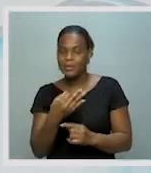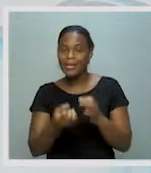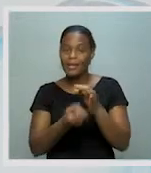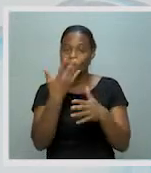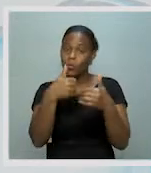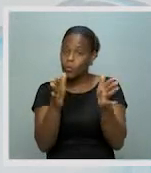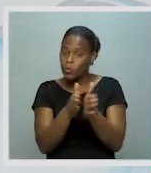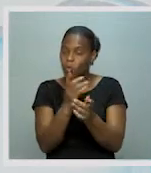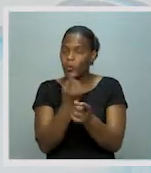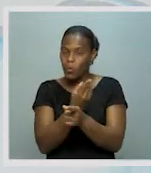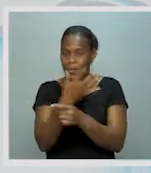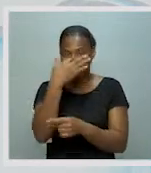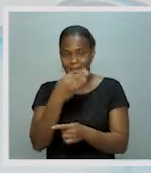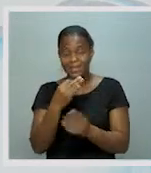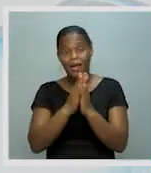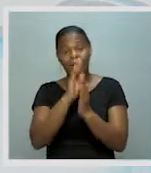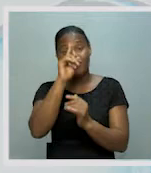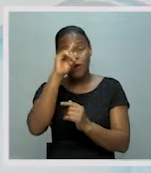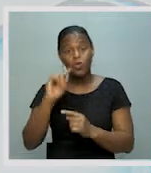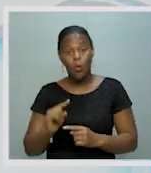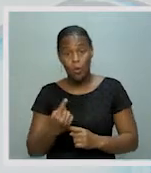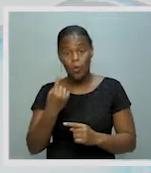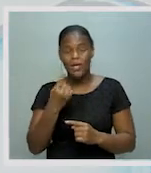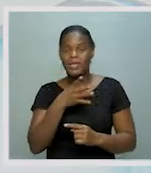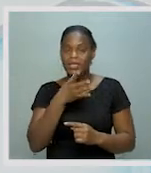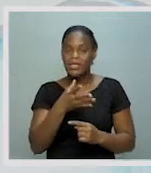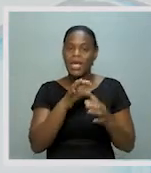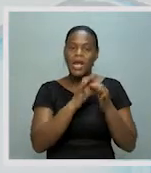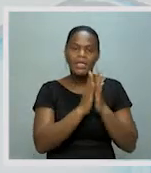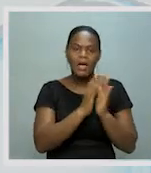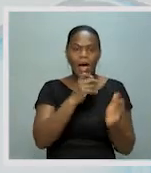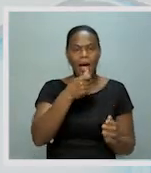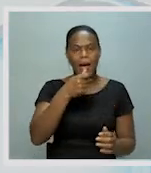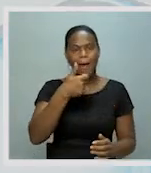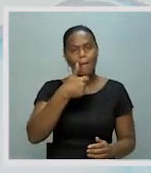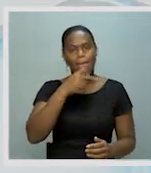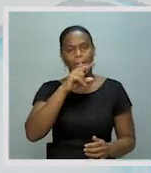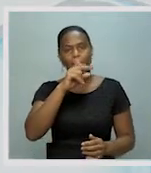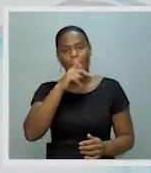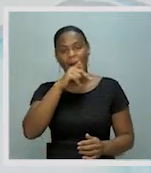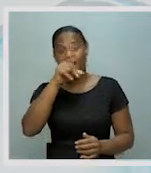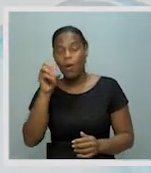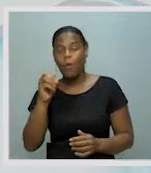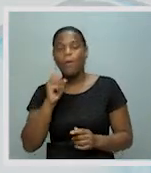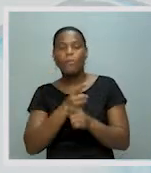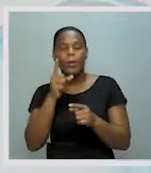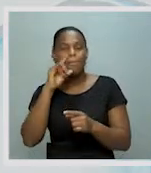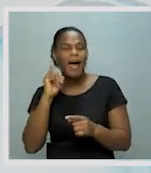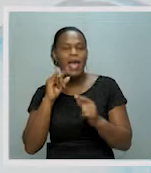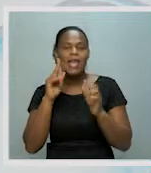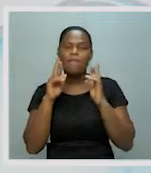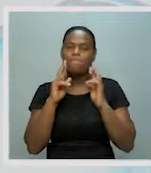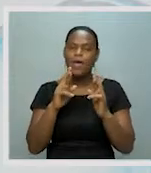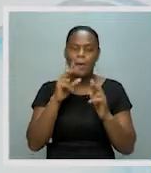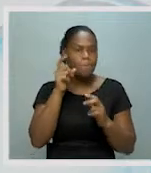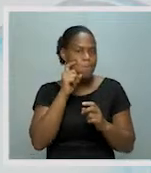de tudo, ok? E são consideradas religiões abrâmicas, por quê? Porque tem como o pai da fé, ou seja,